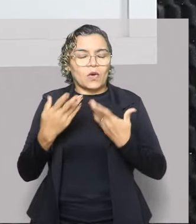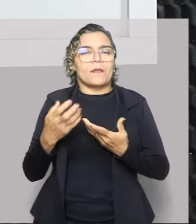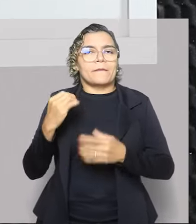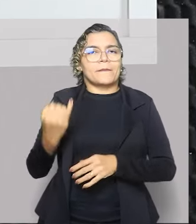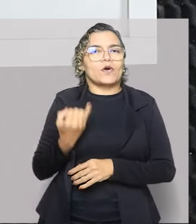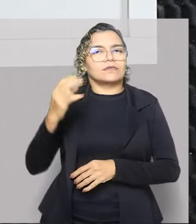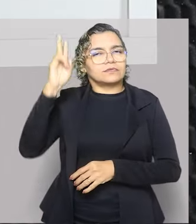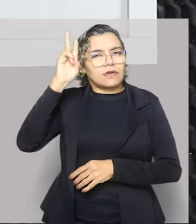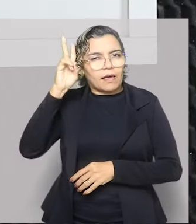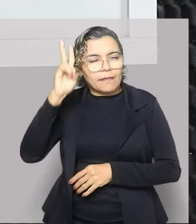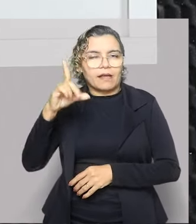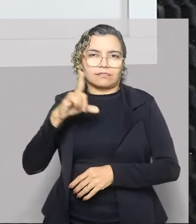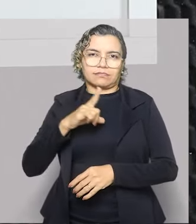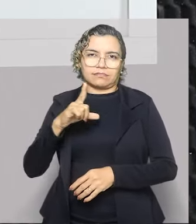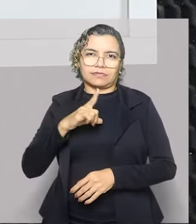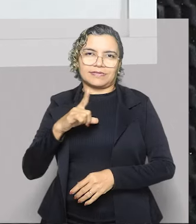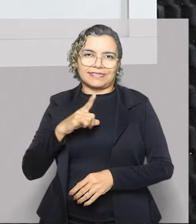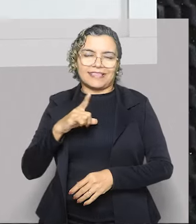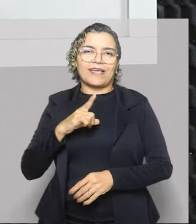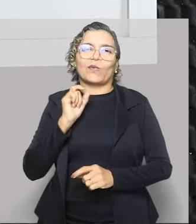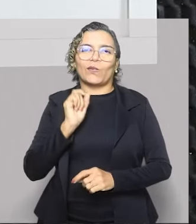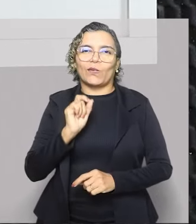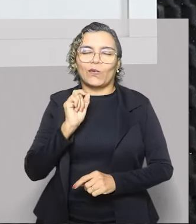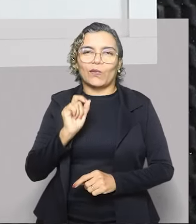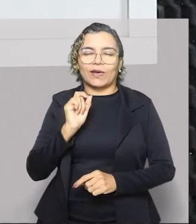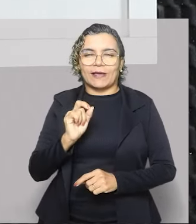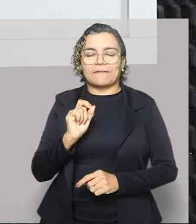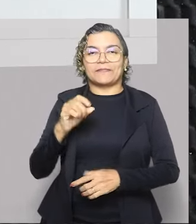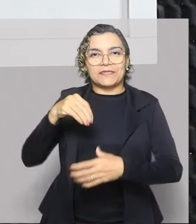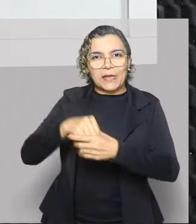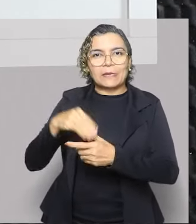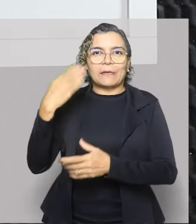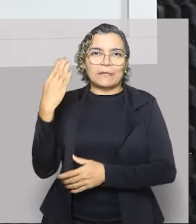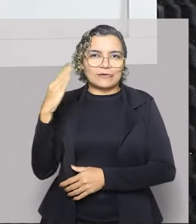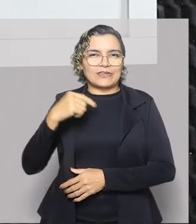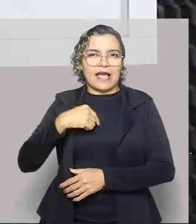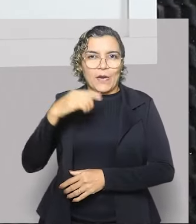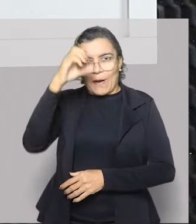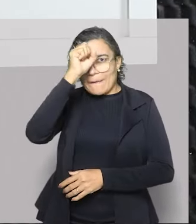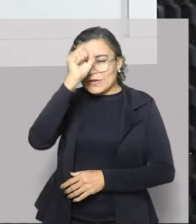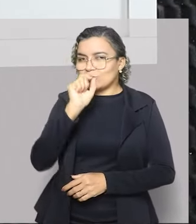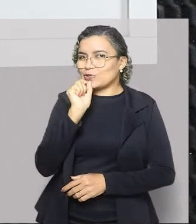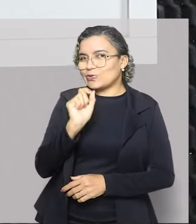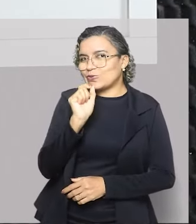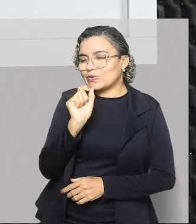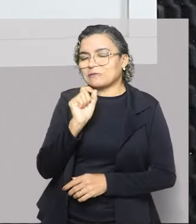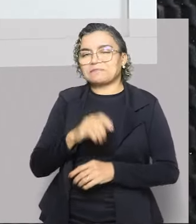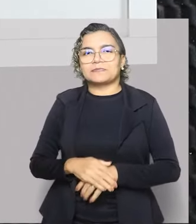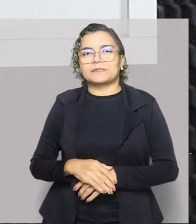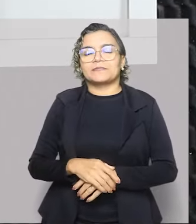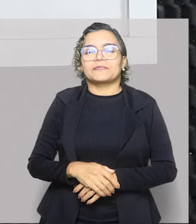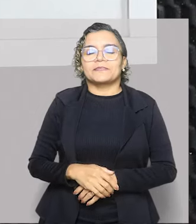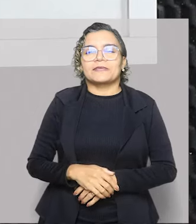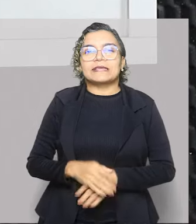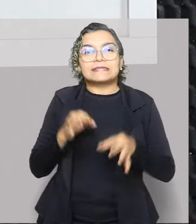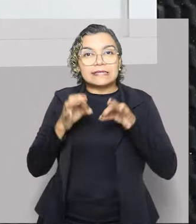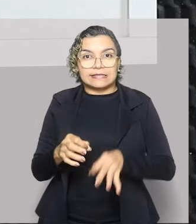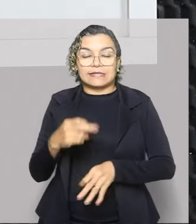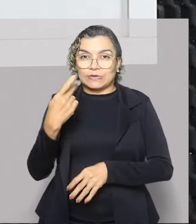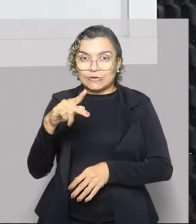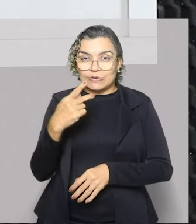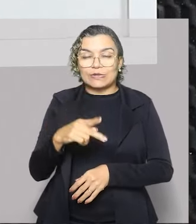vocês existe aqui um um macete né histórico na Biologia que eu aprendi né com certeza aí os seus